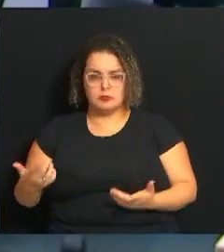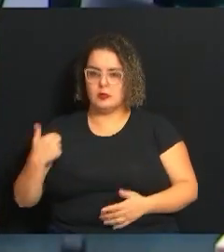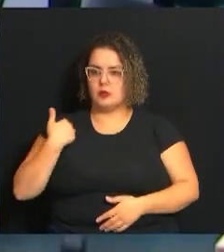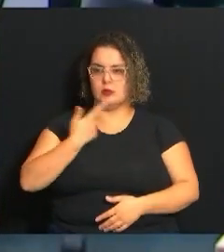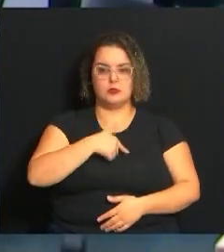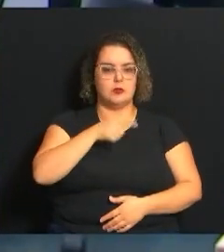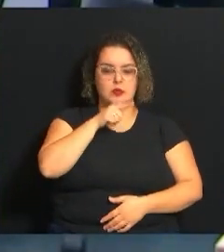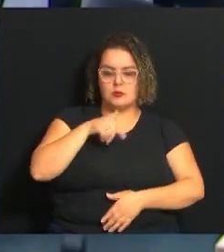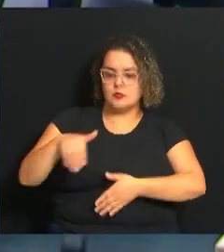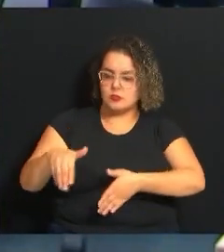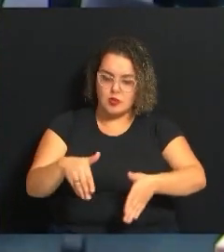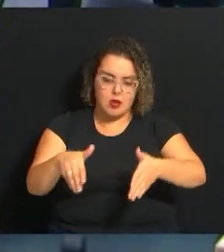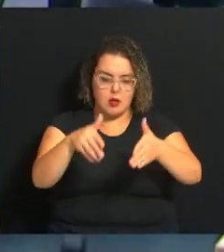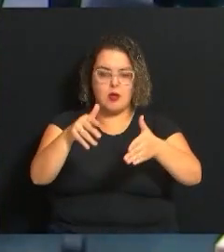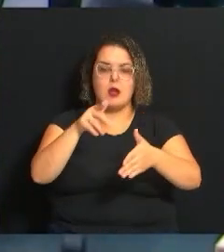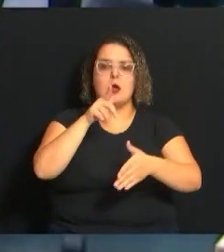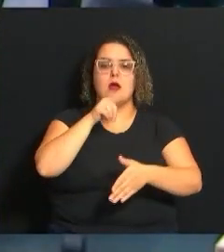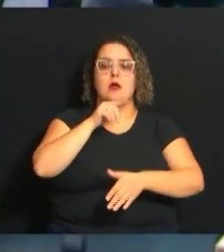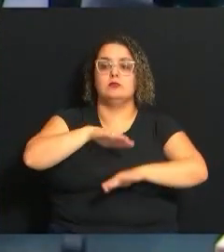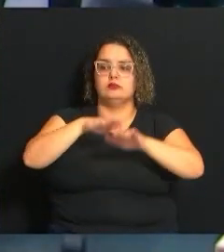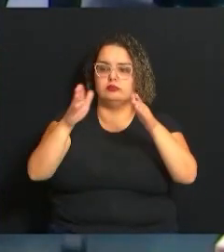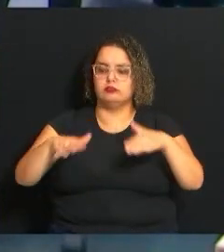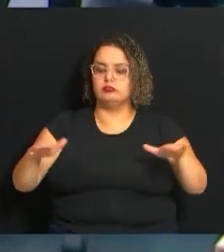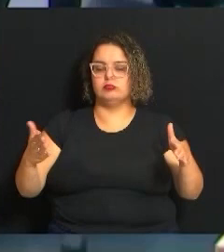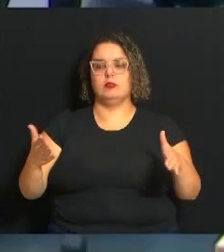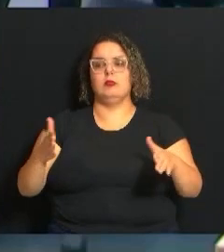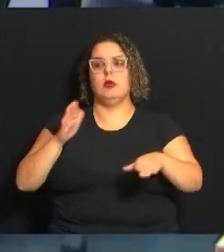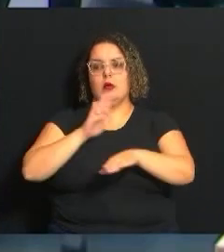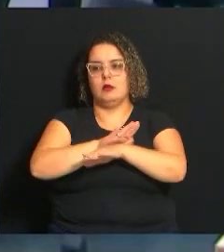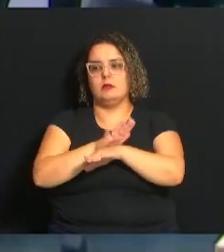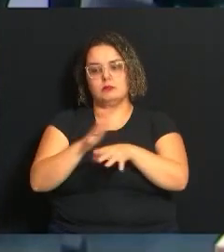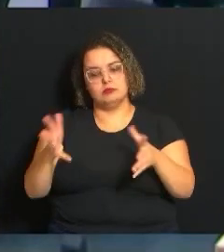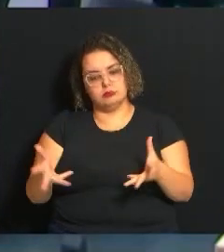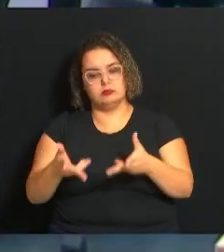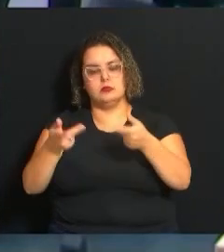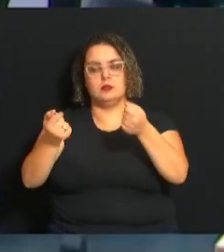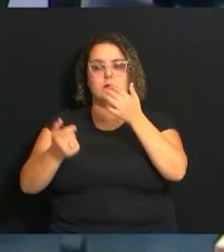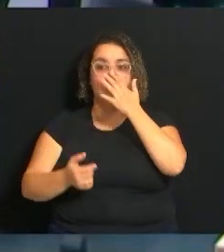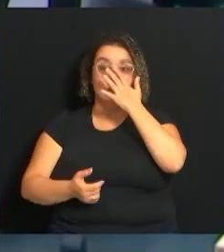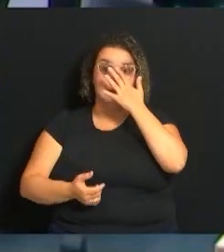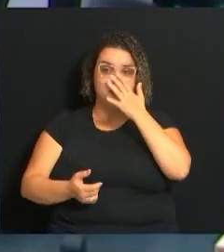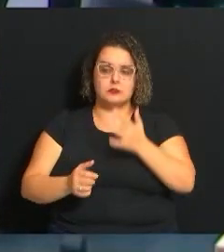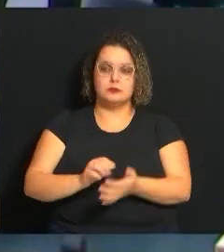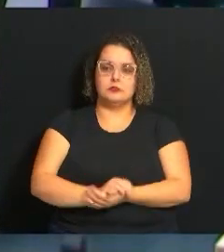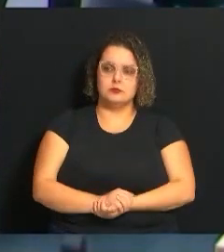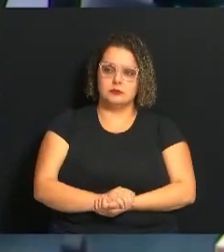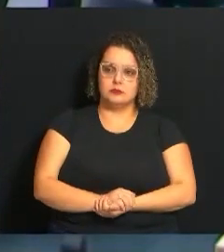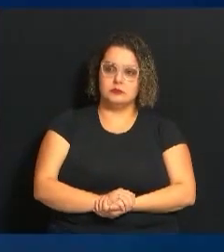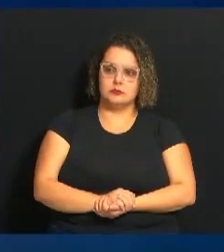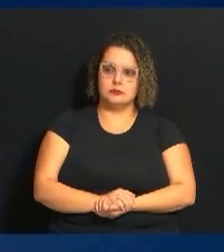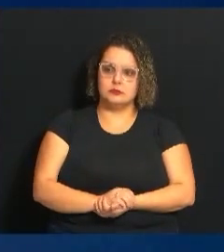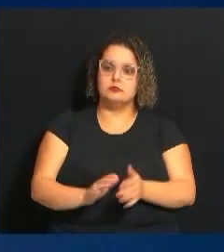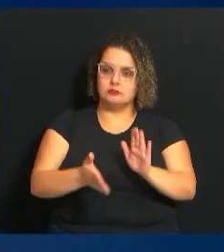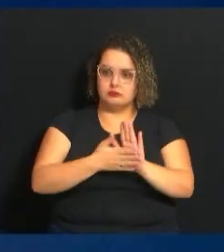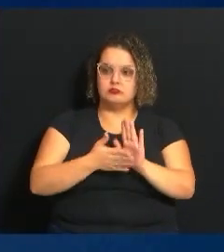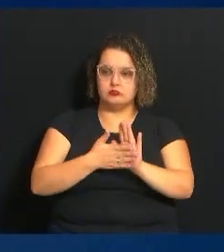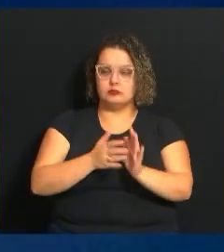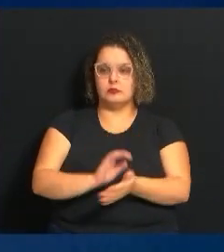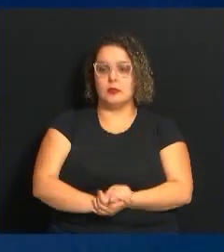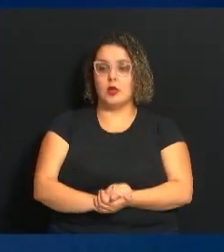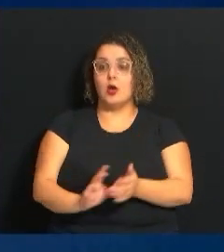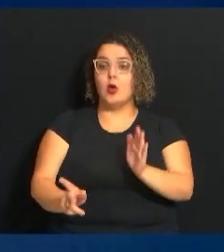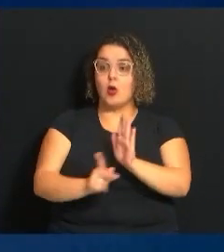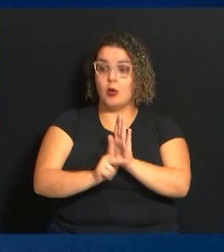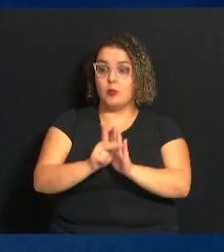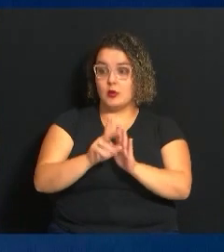rios, contribuindo de forma sobremaneira para que isso ocorra, né, assim, propositivamente. O projeto